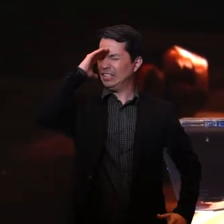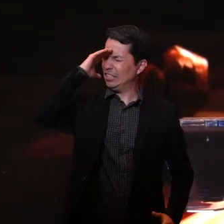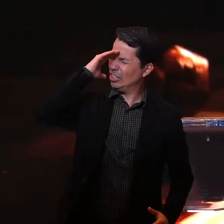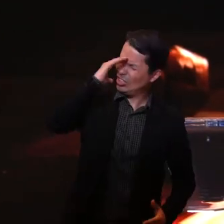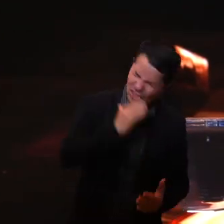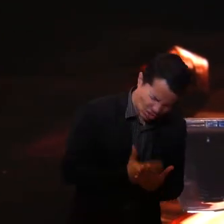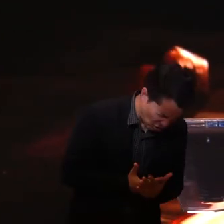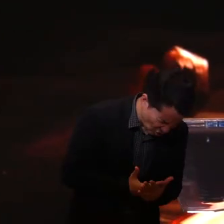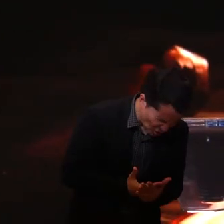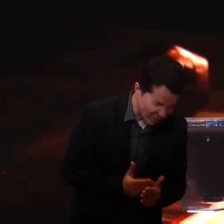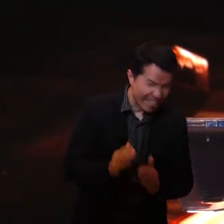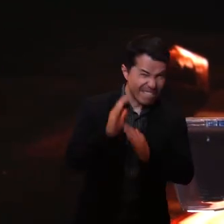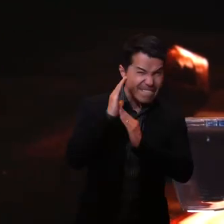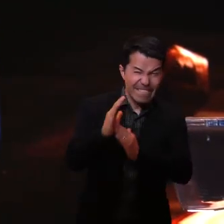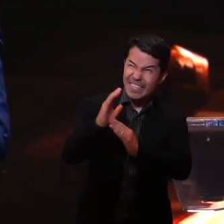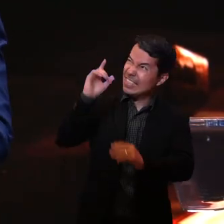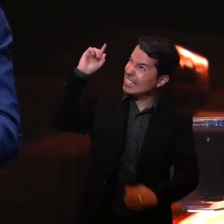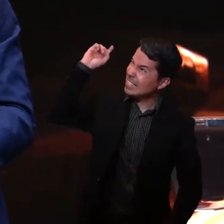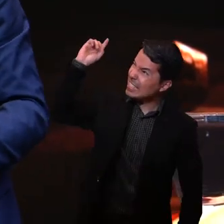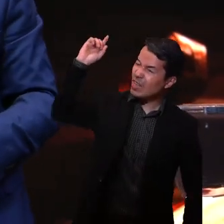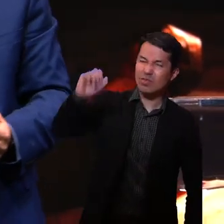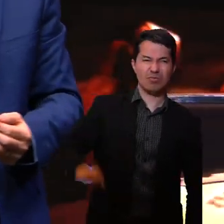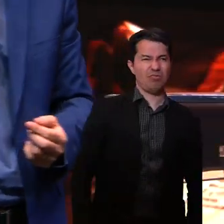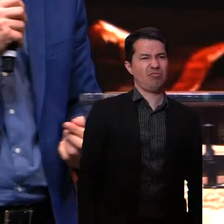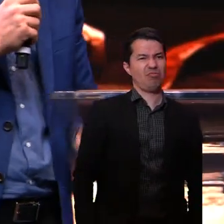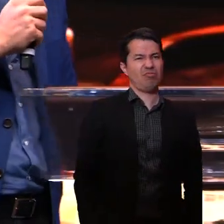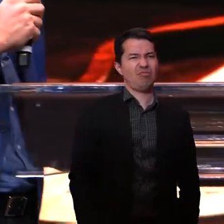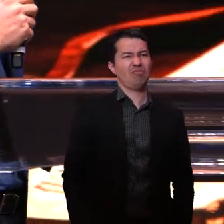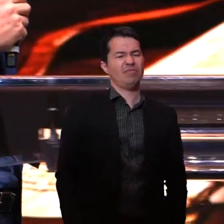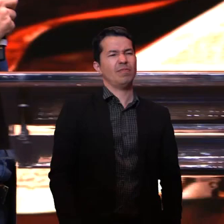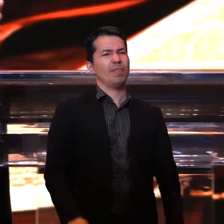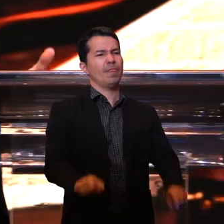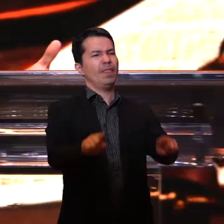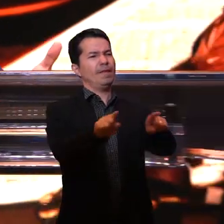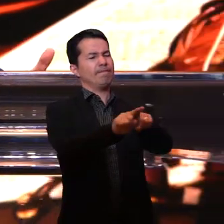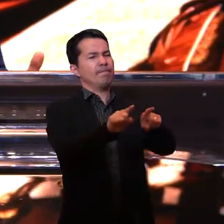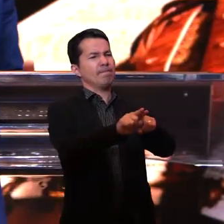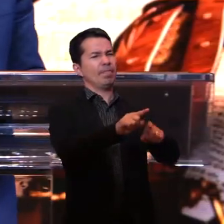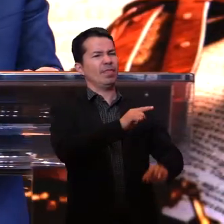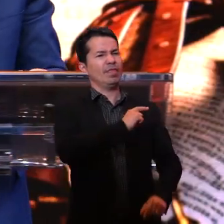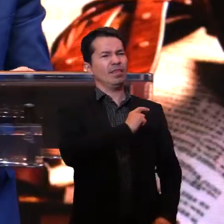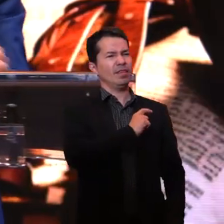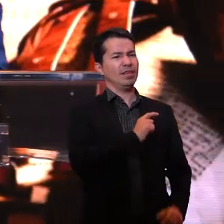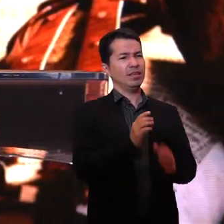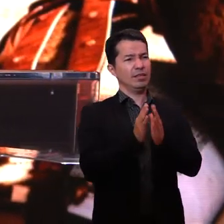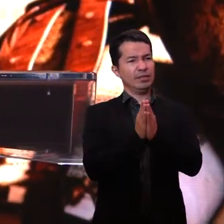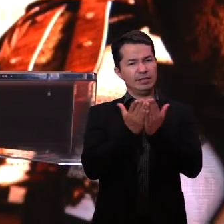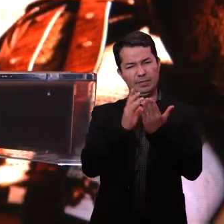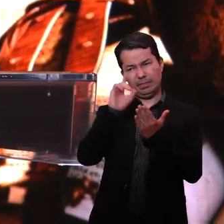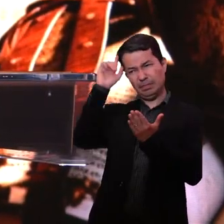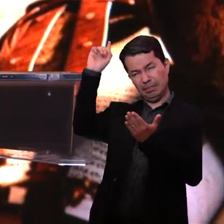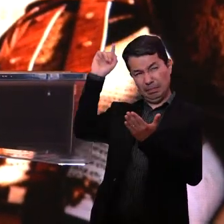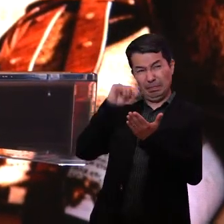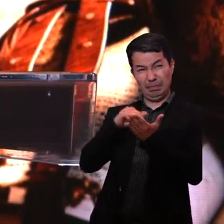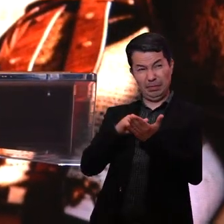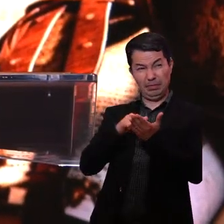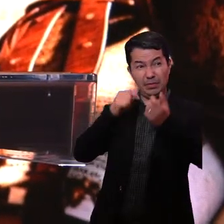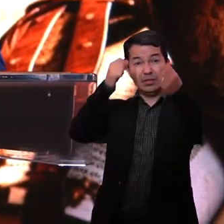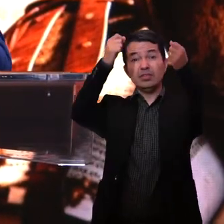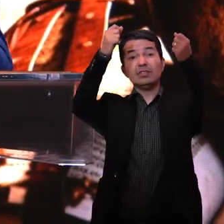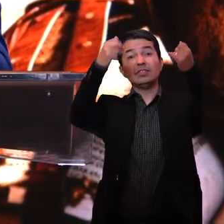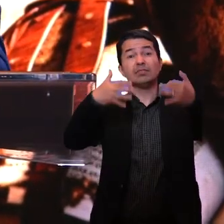Deus. Por fim, a palavra de Deus também nos fala do capacete da